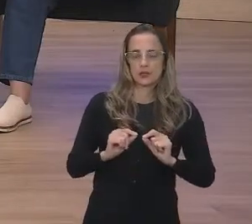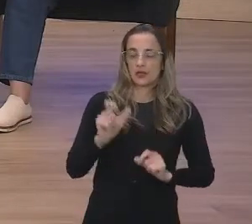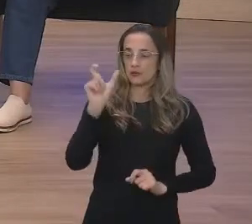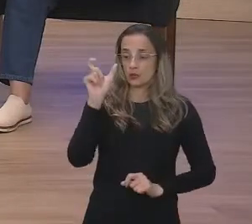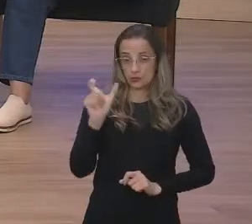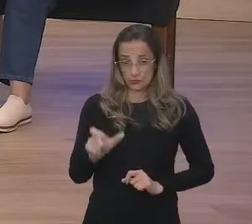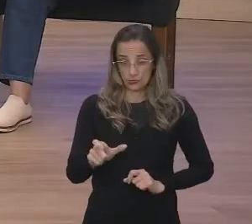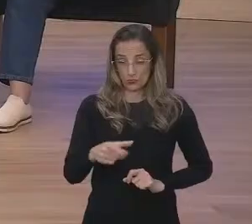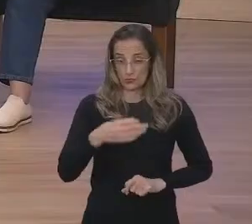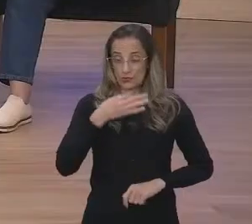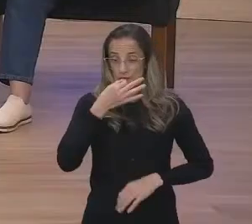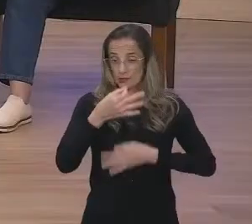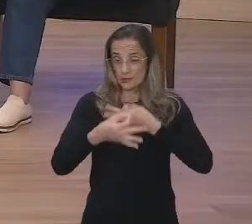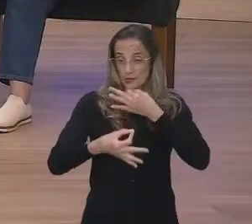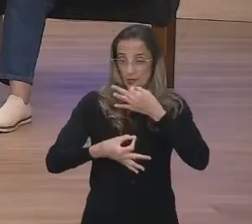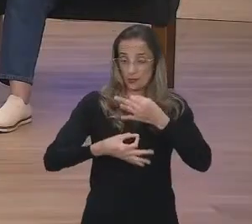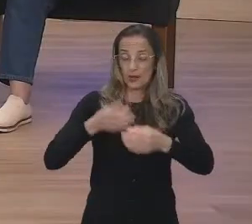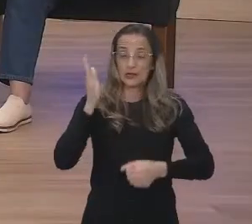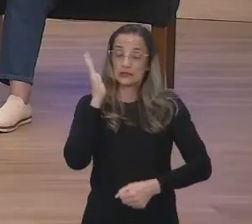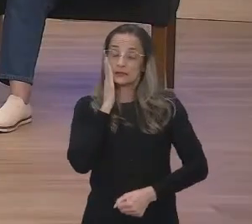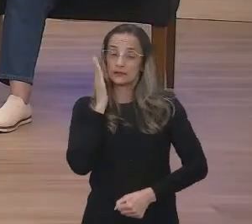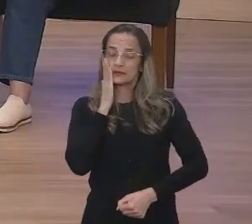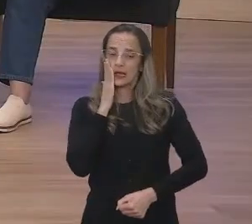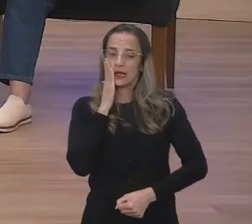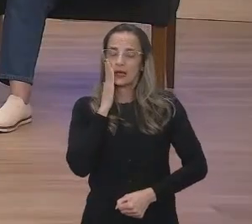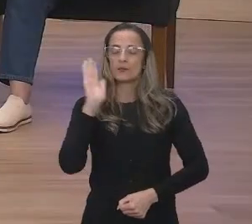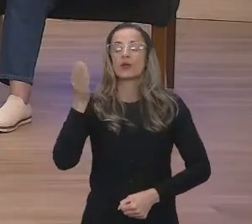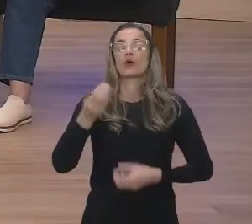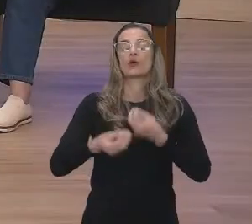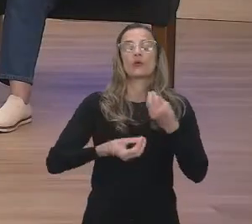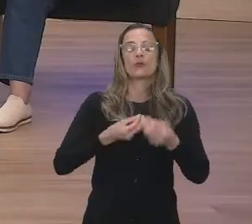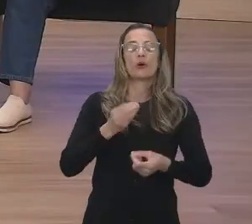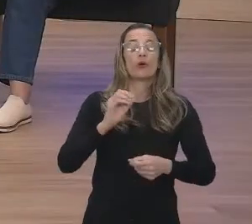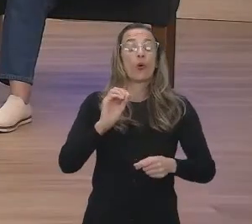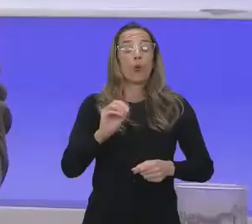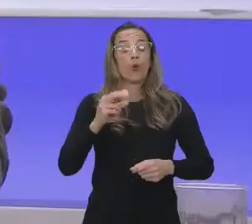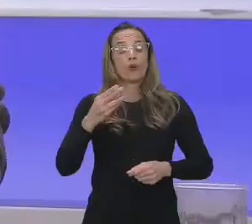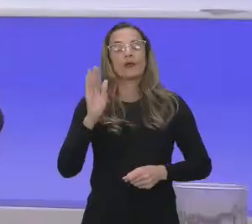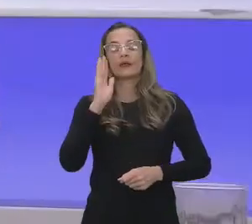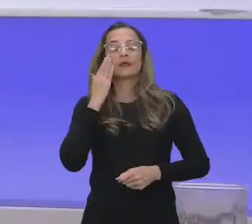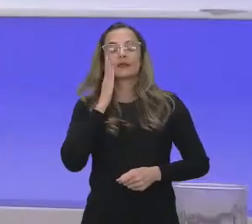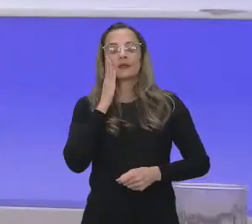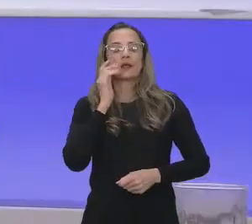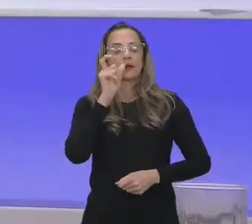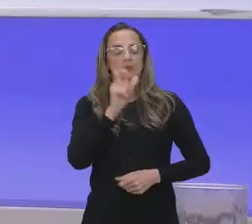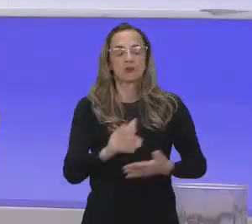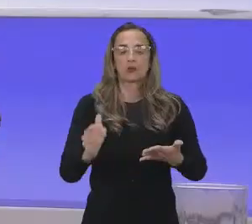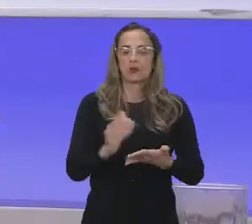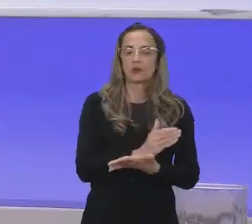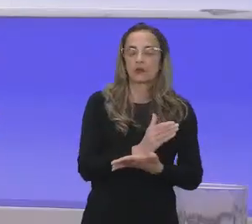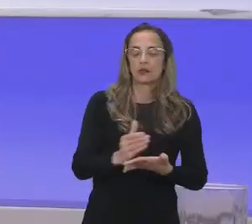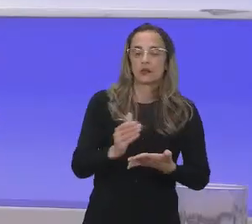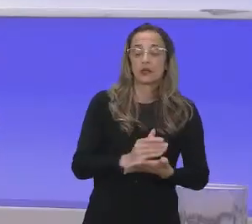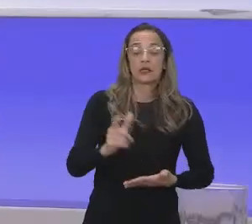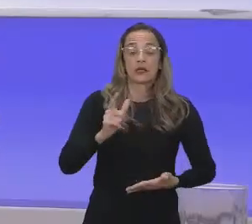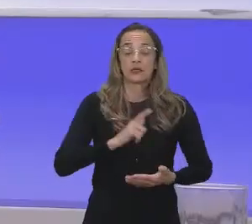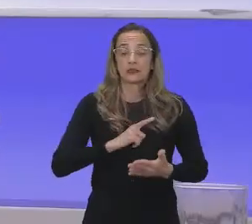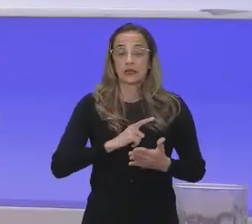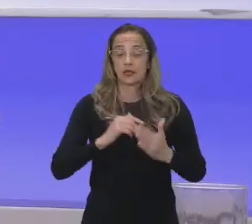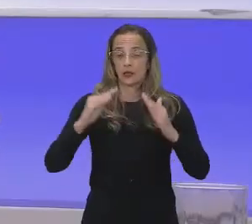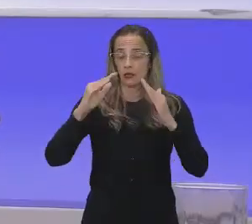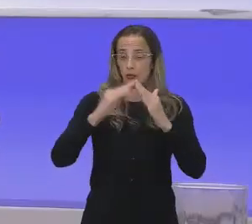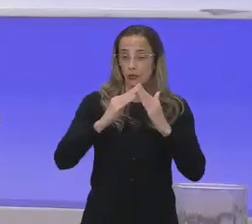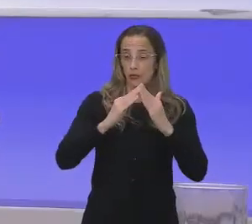Quem quiser comentar e sabe ou gostaria de entender, às vezes a pessoa tem painel solar dentro de